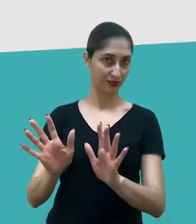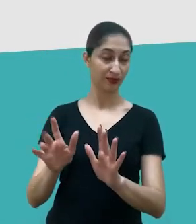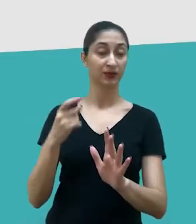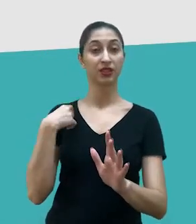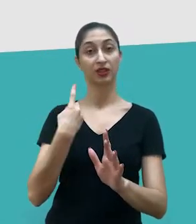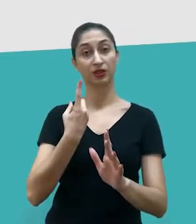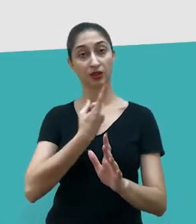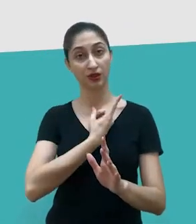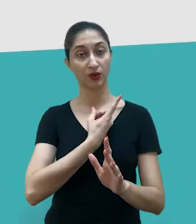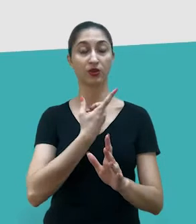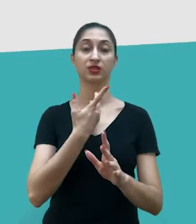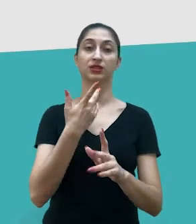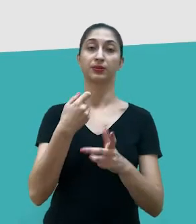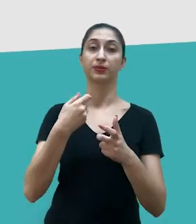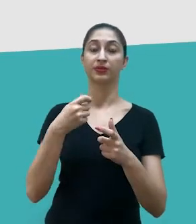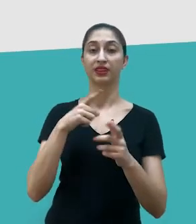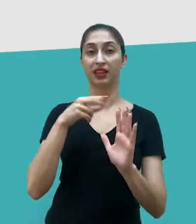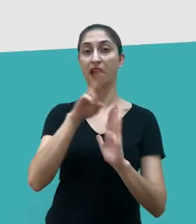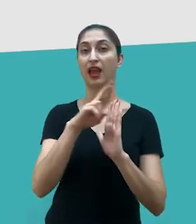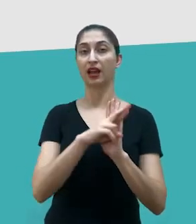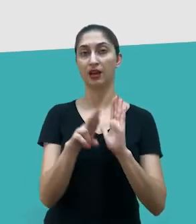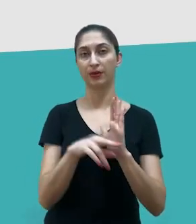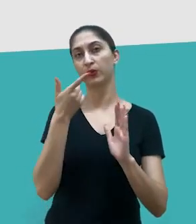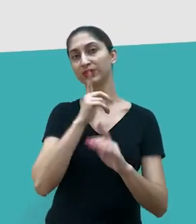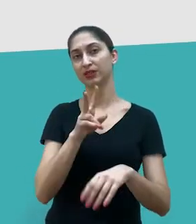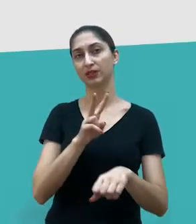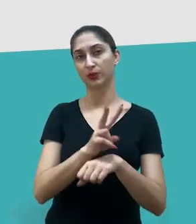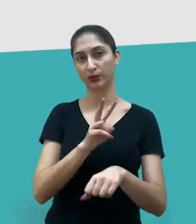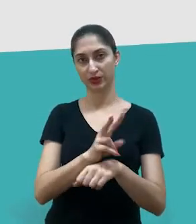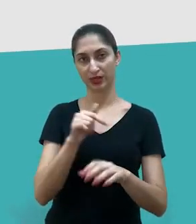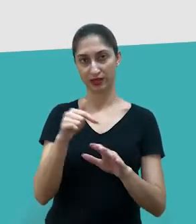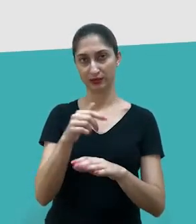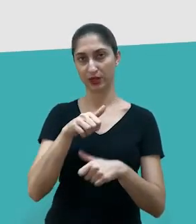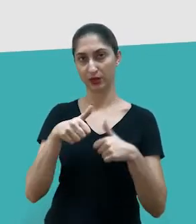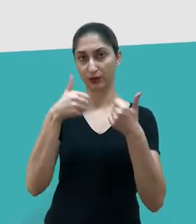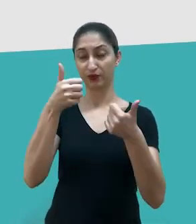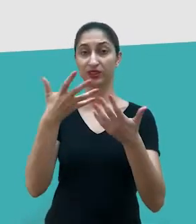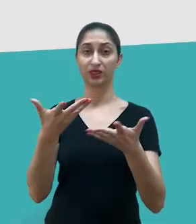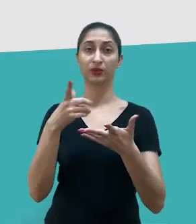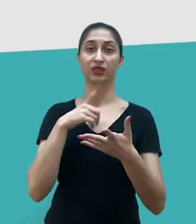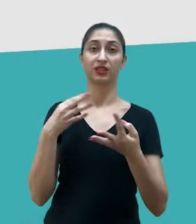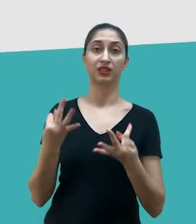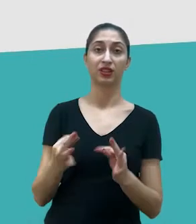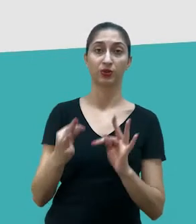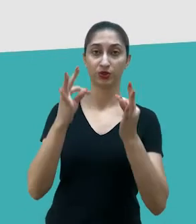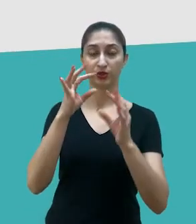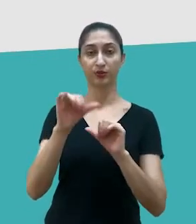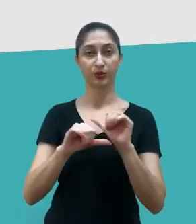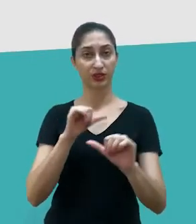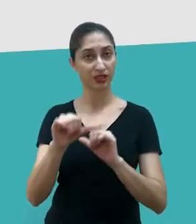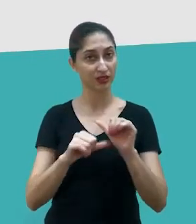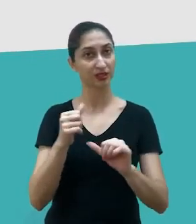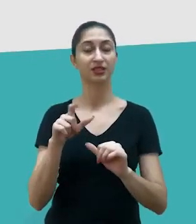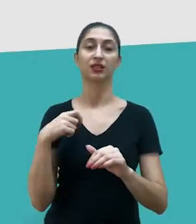conservar melhor. Então, tecidos ecológicos, eles trazem toda essa tecnologia de transformação para o